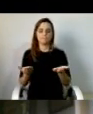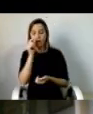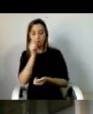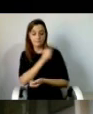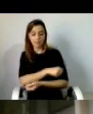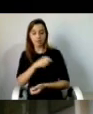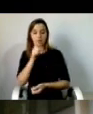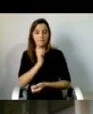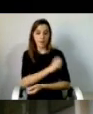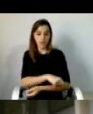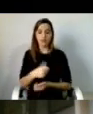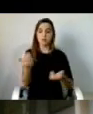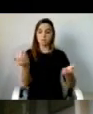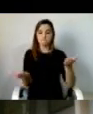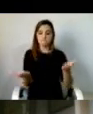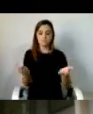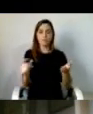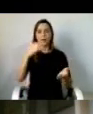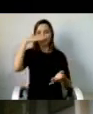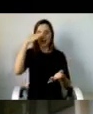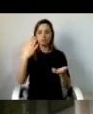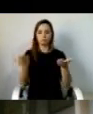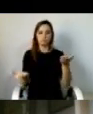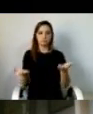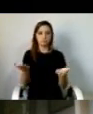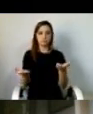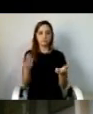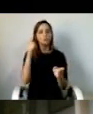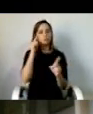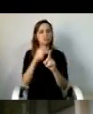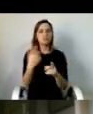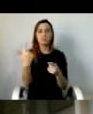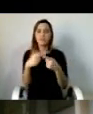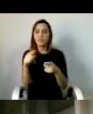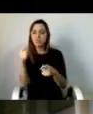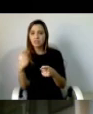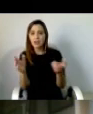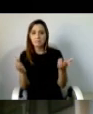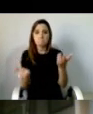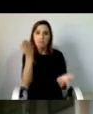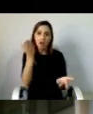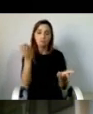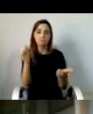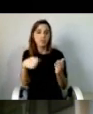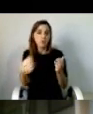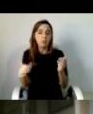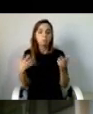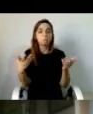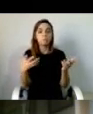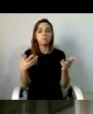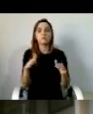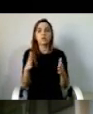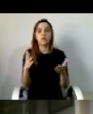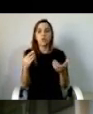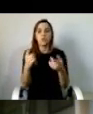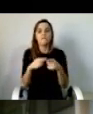mulheres, comparações em termos de idade para tentar perceber se haveria diferenças geracionais em algumas destes fatores. Não encontramos essas diferenças